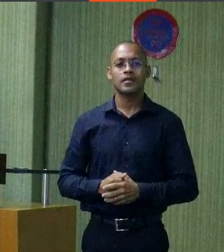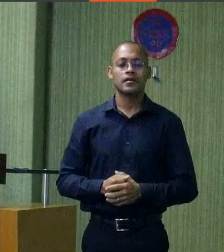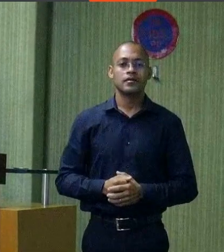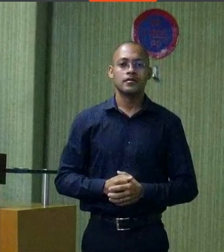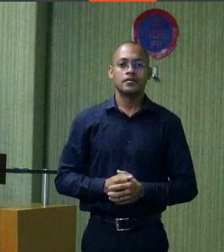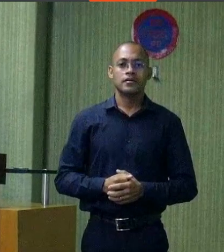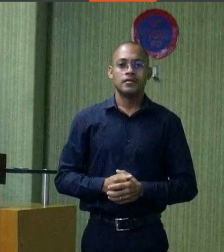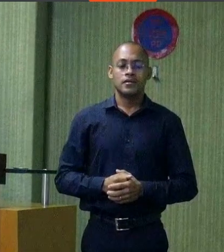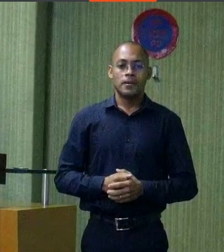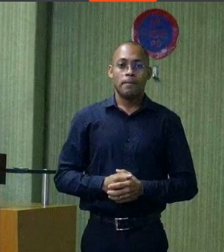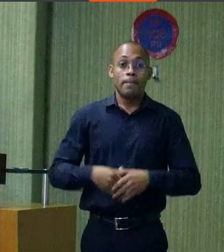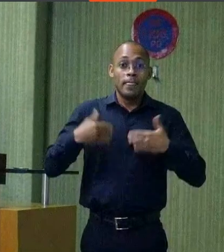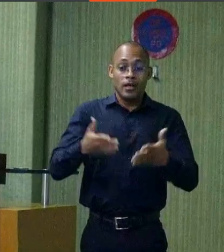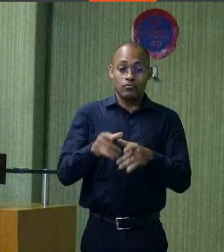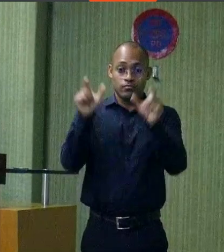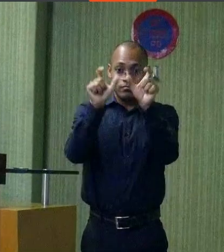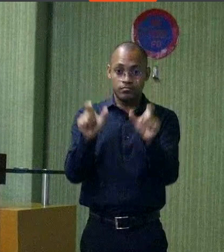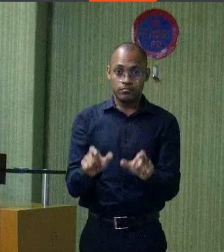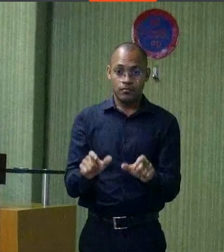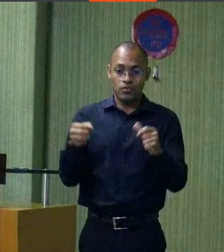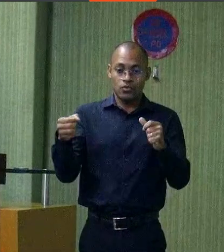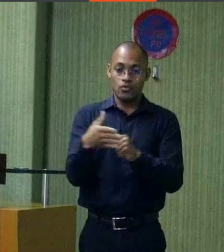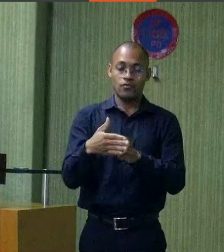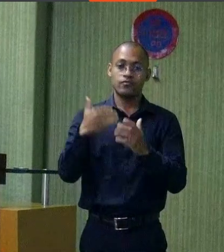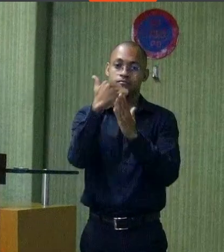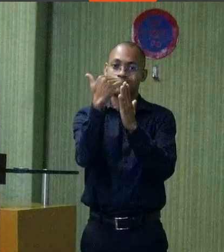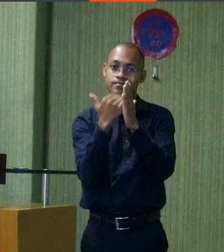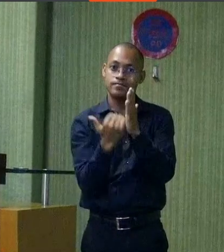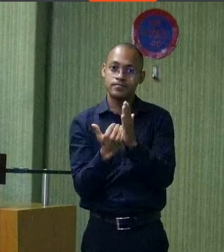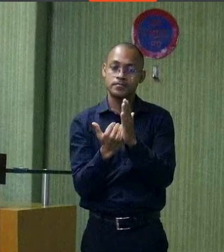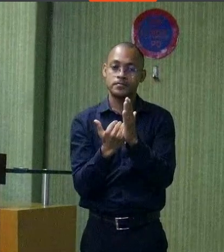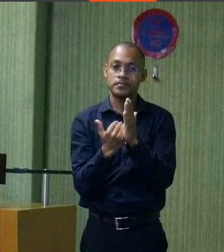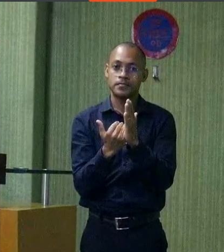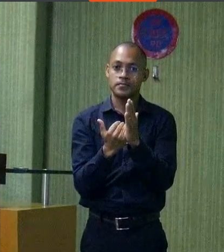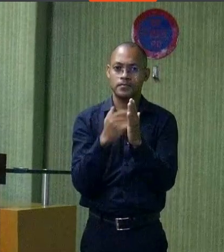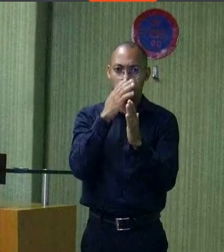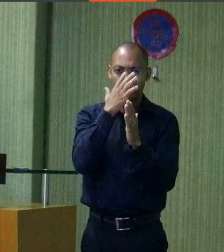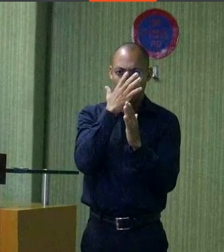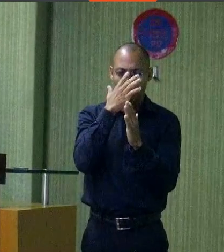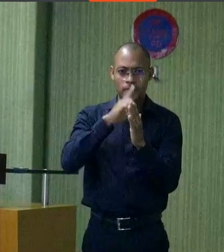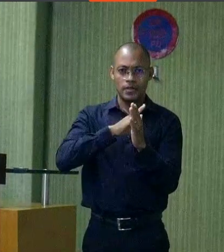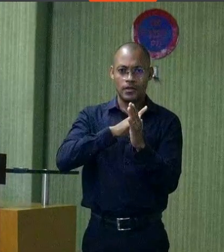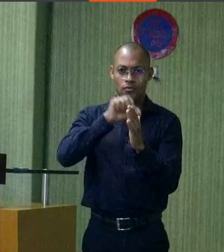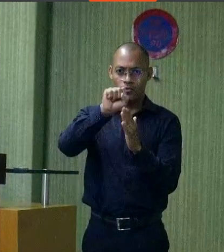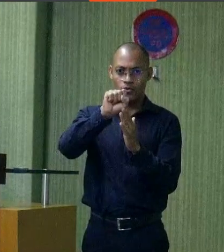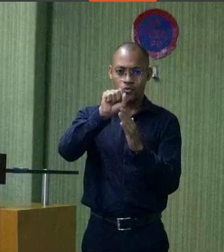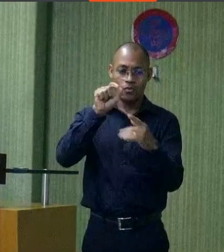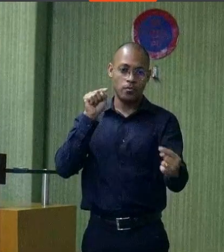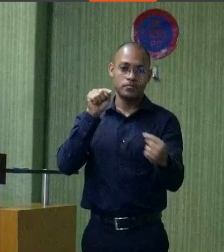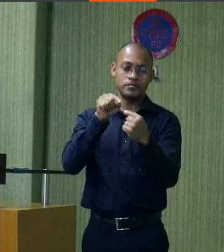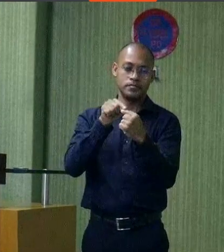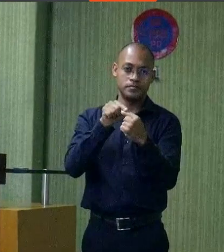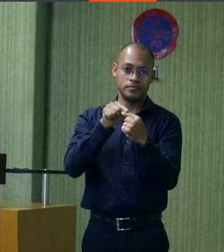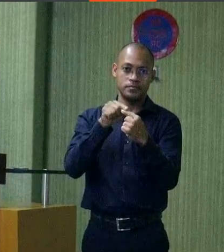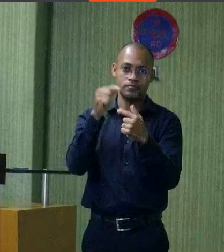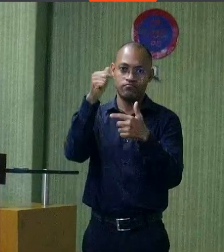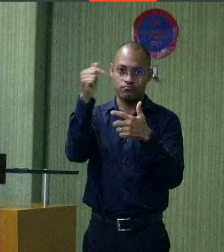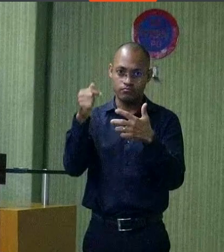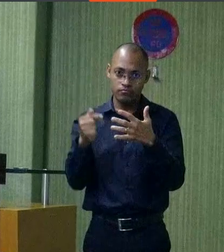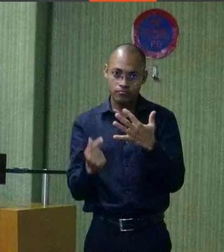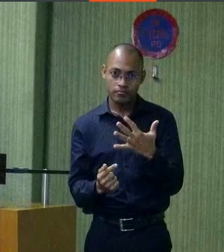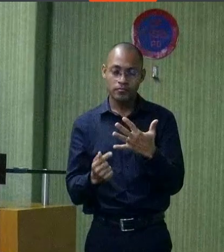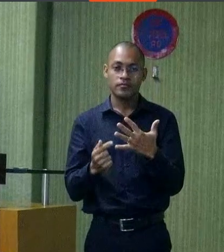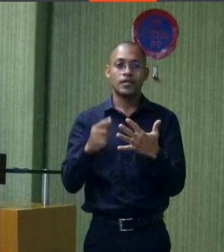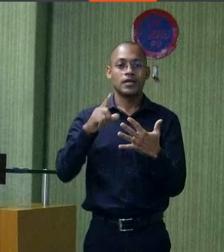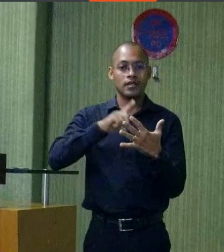da estrutura então o o novo plano ele apresenta como Eu mencionei 18 objetivos eh que passam por essas